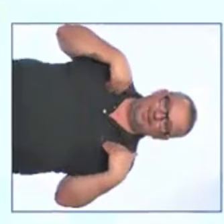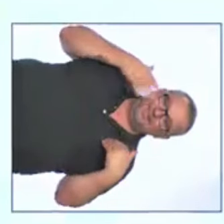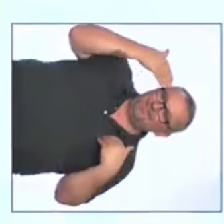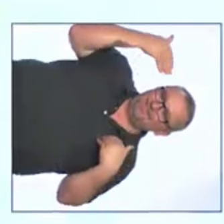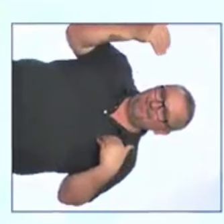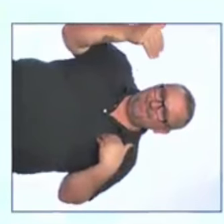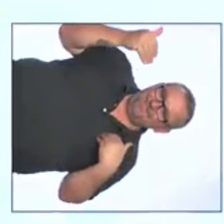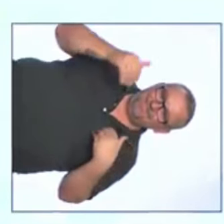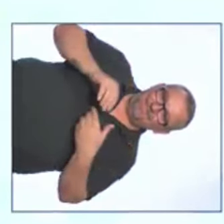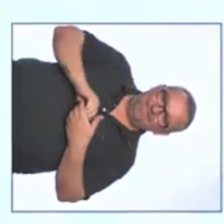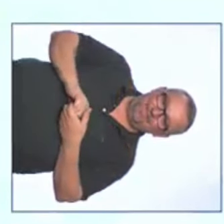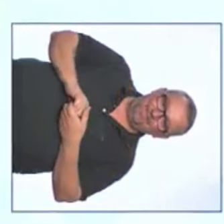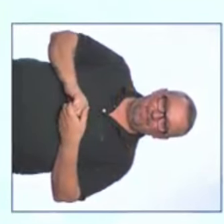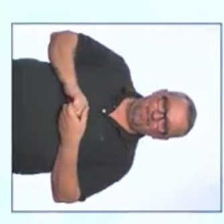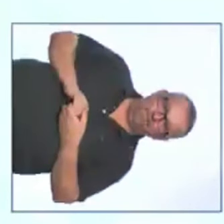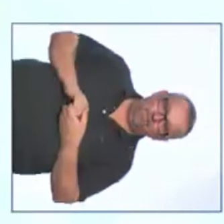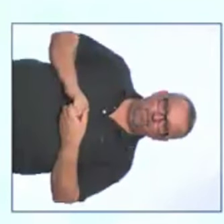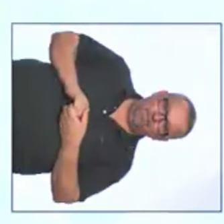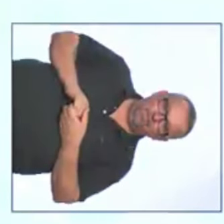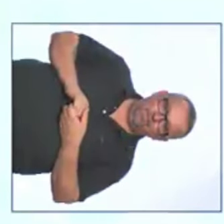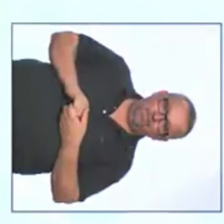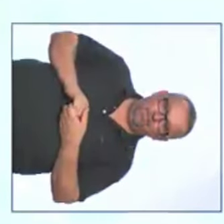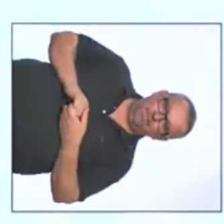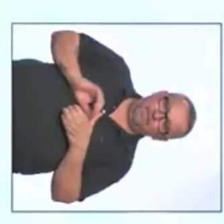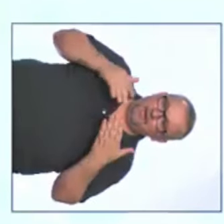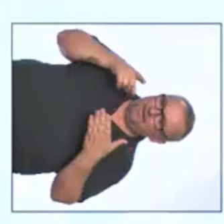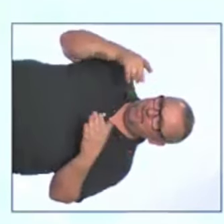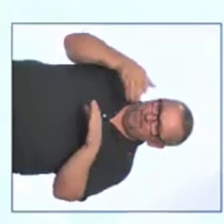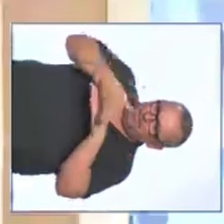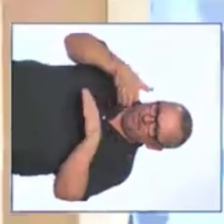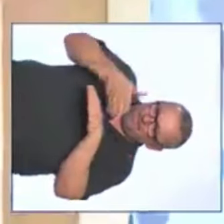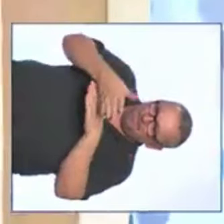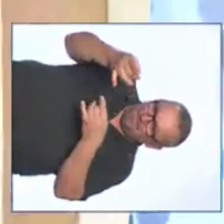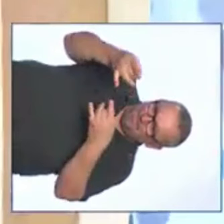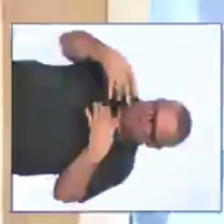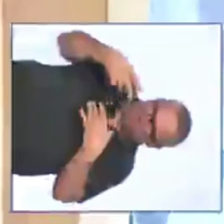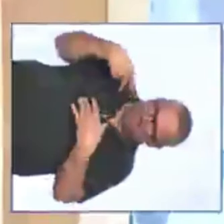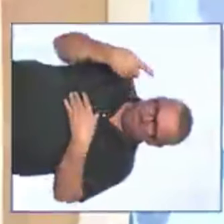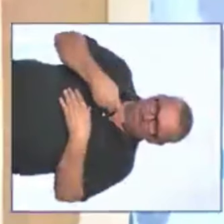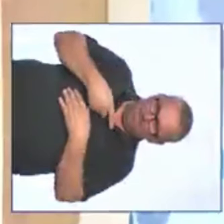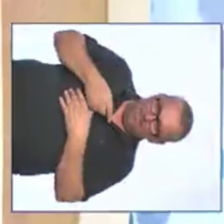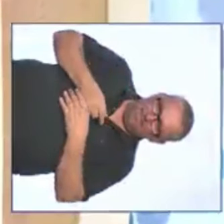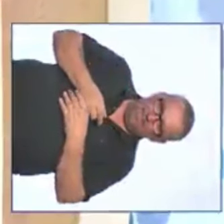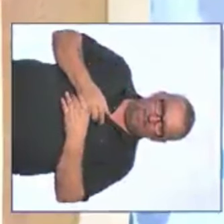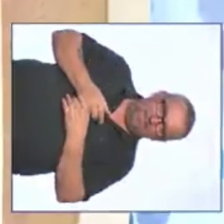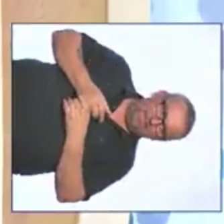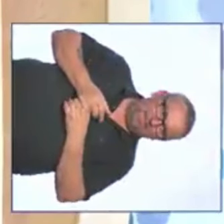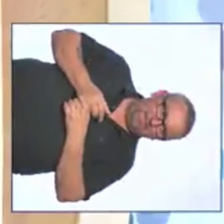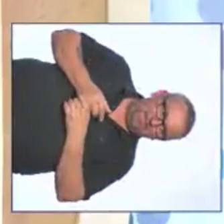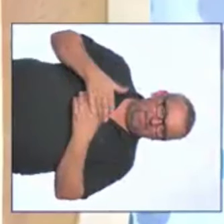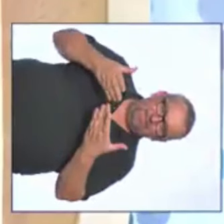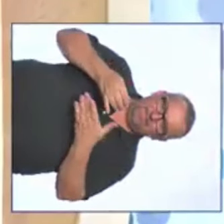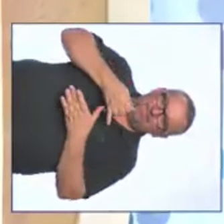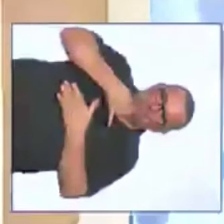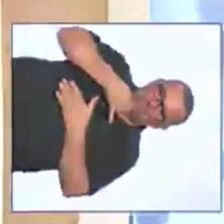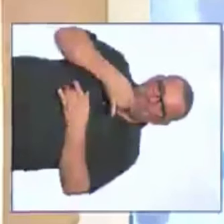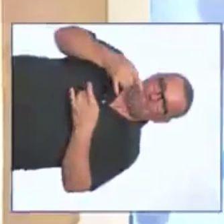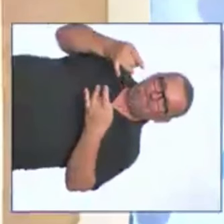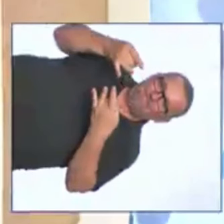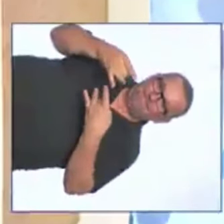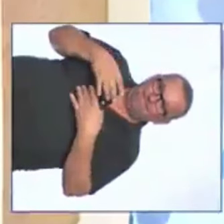só alegria só sucesso cadê vocês povo abandonaram a gente a gente está me sentindo abandonada agora chateada não